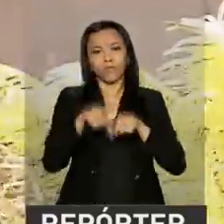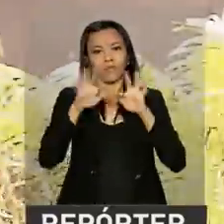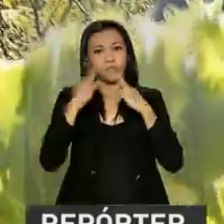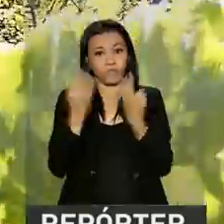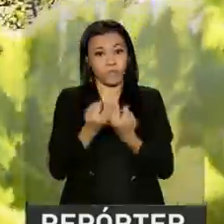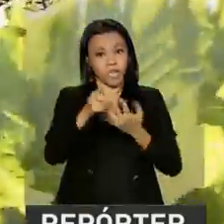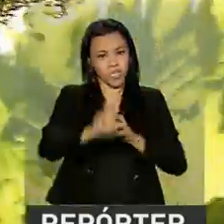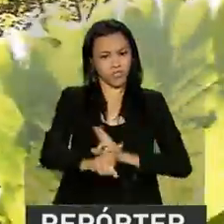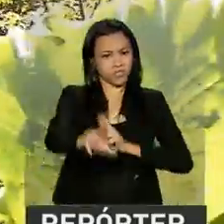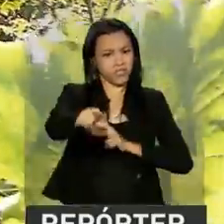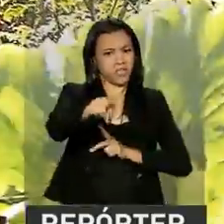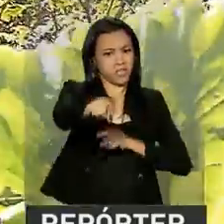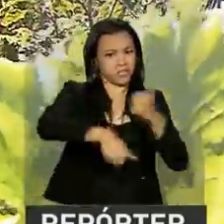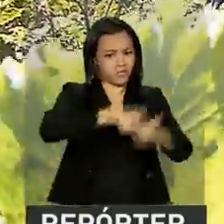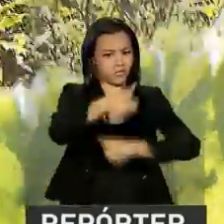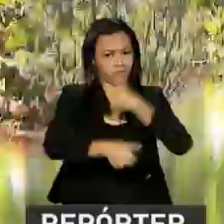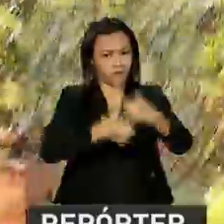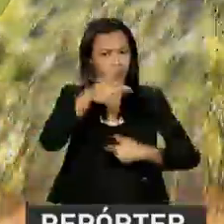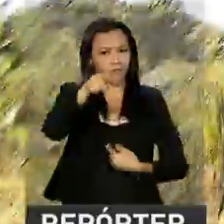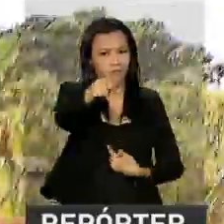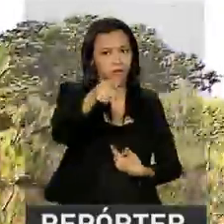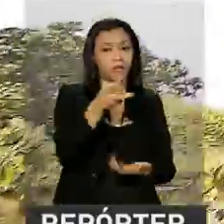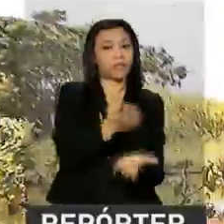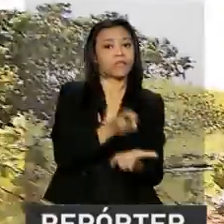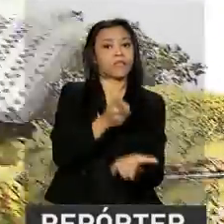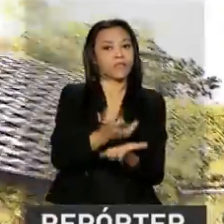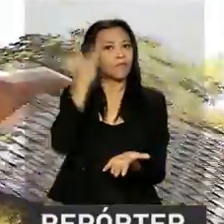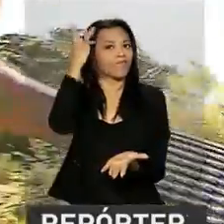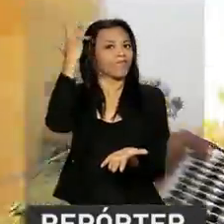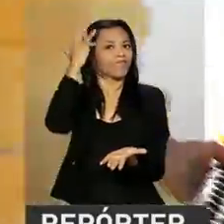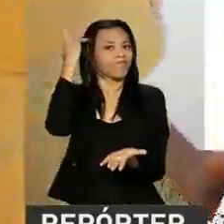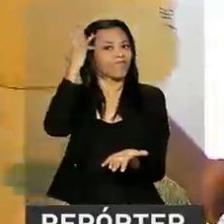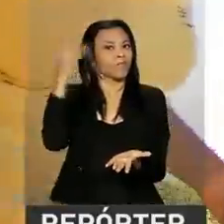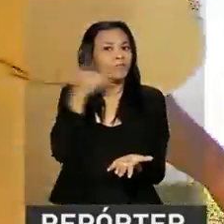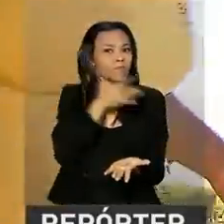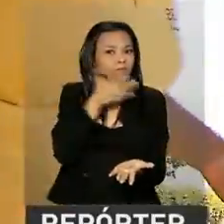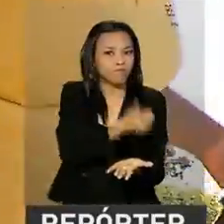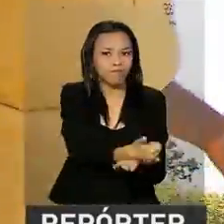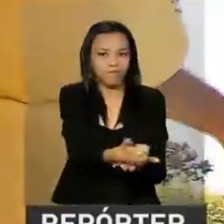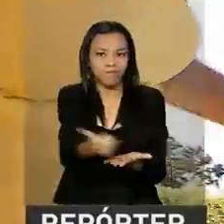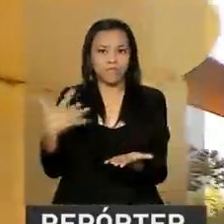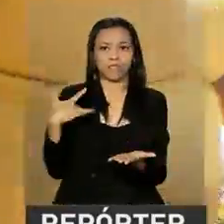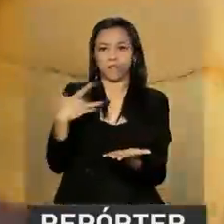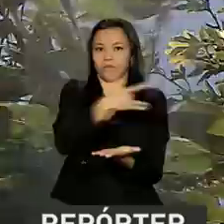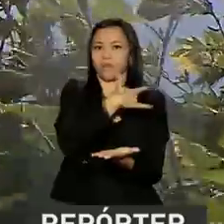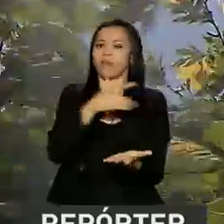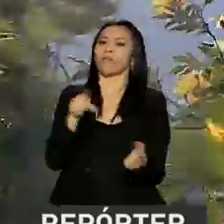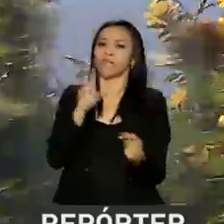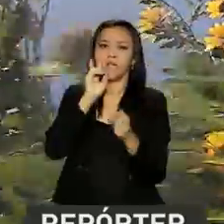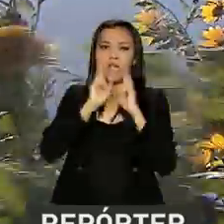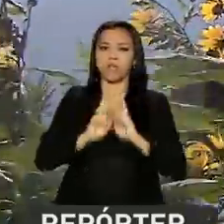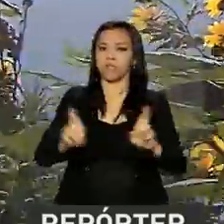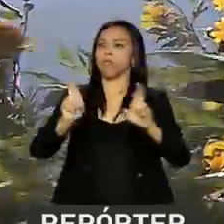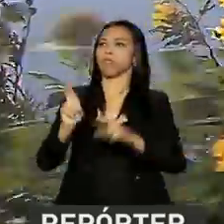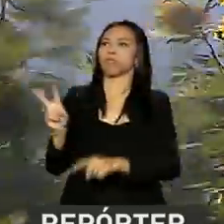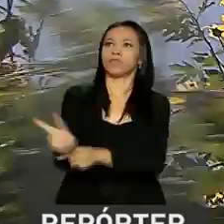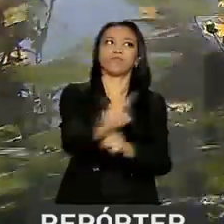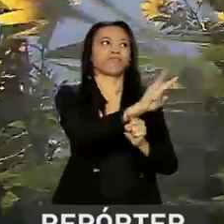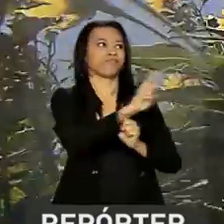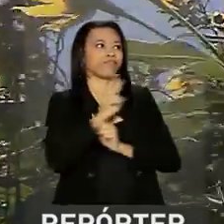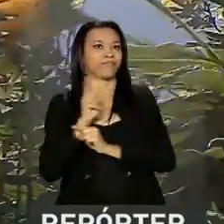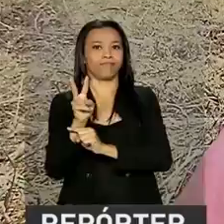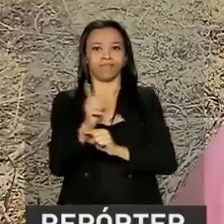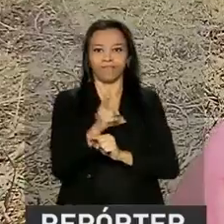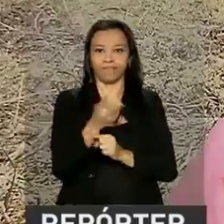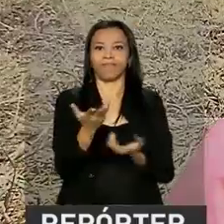de uma maneira diferenciada privilegiando sempre a qualidade dos produtos e a interação com a natureza é a agroecologia